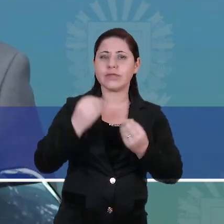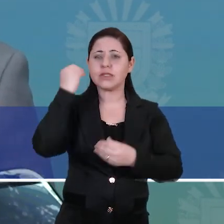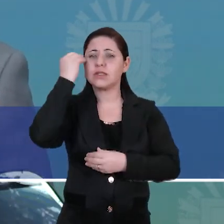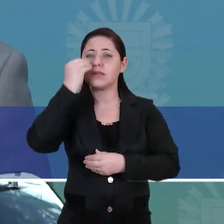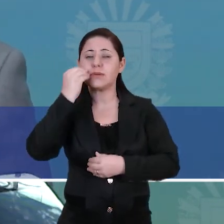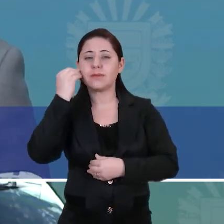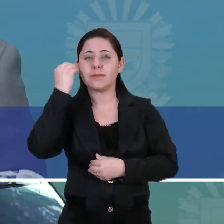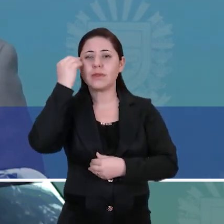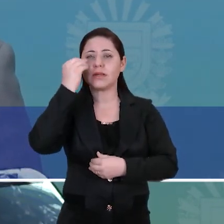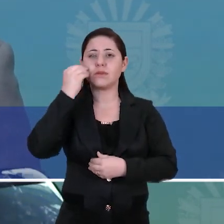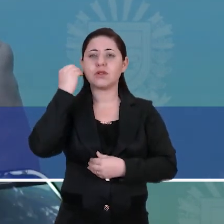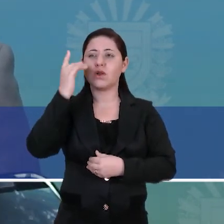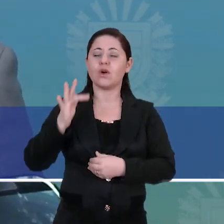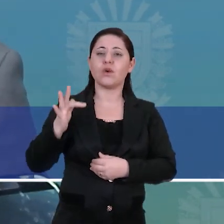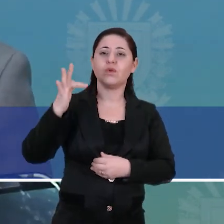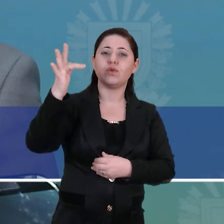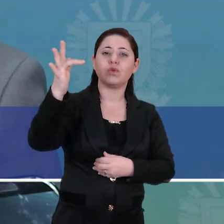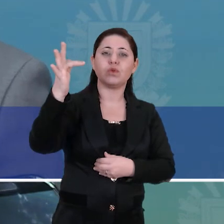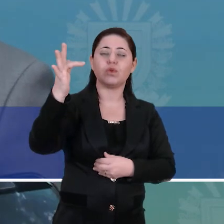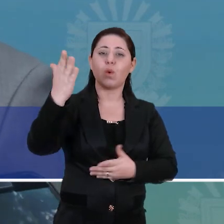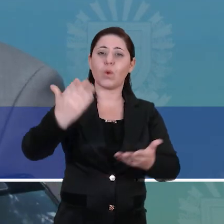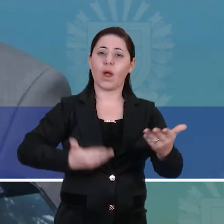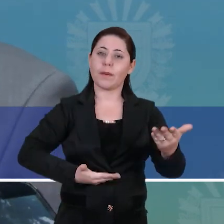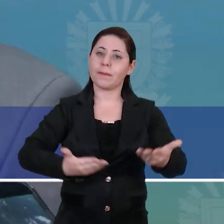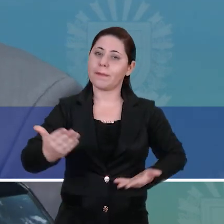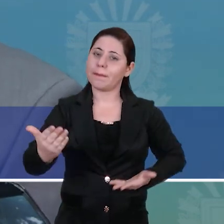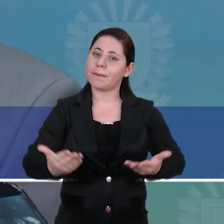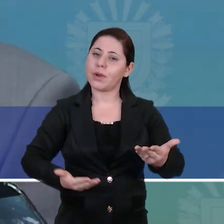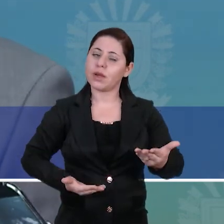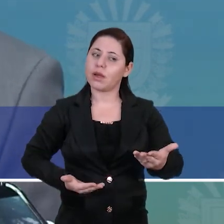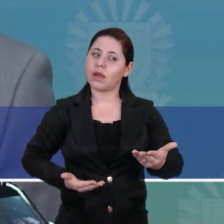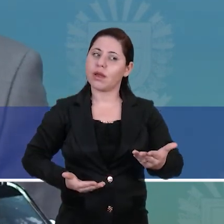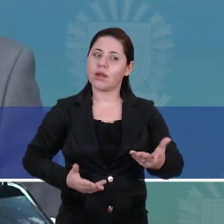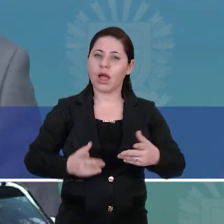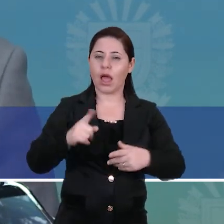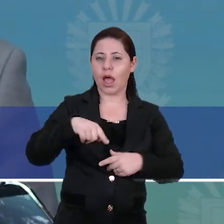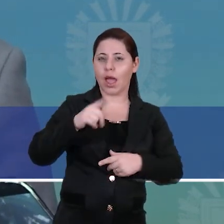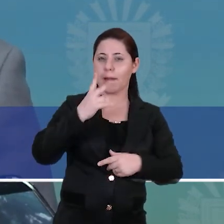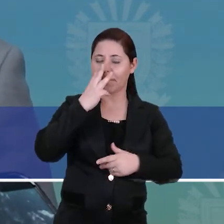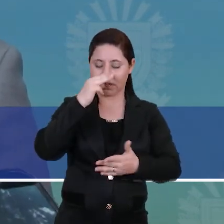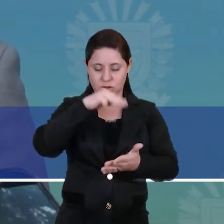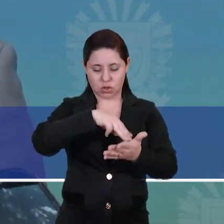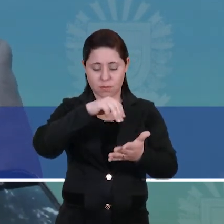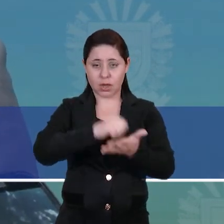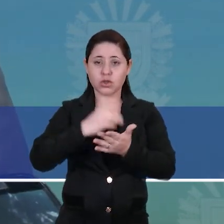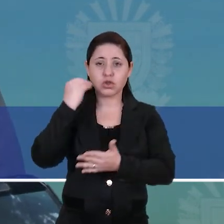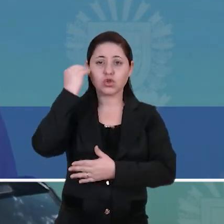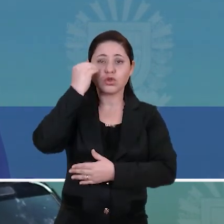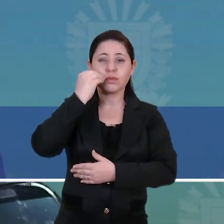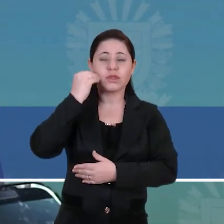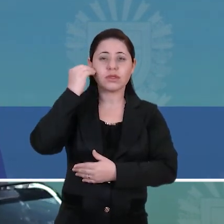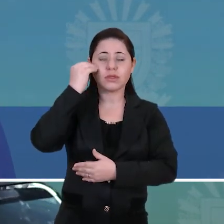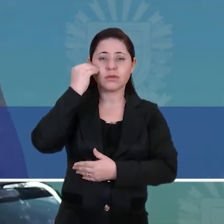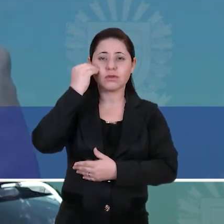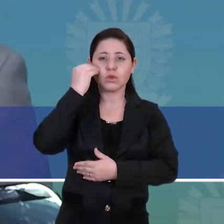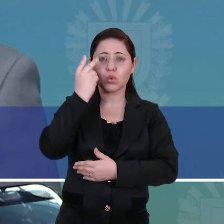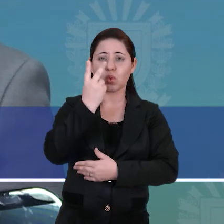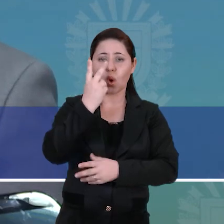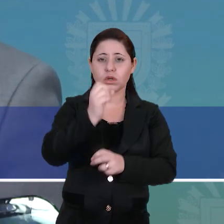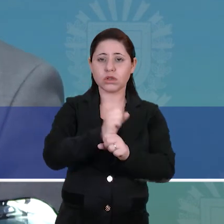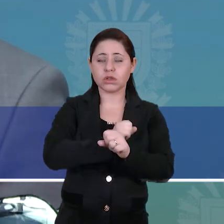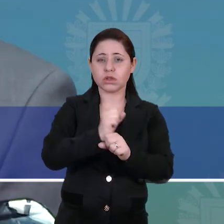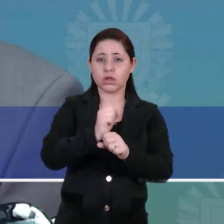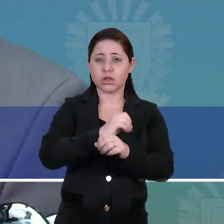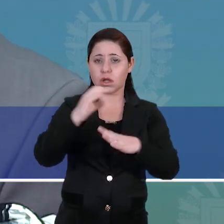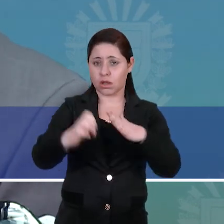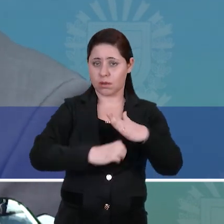de experimentar os futuros empregados. É, por assim dizer, um grande contrato de experiência